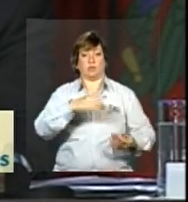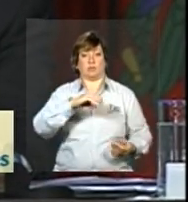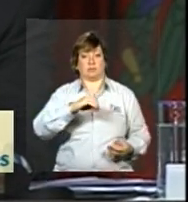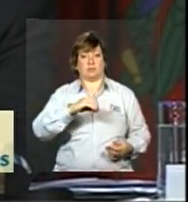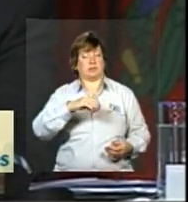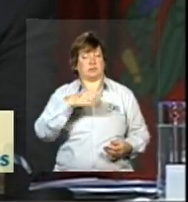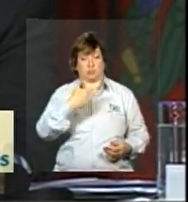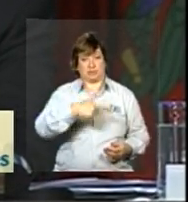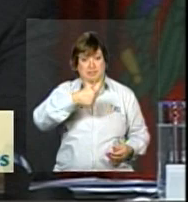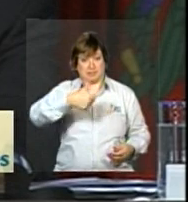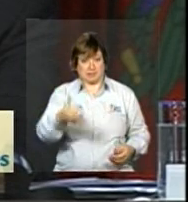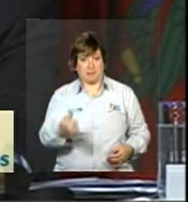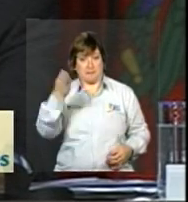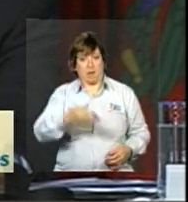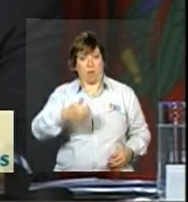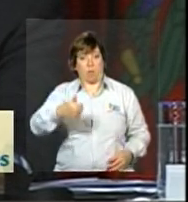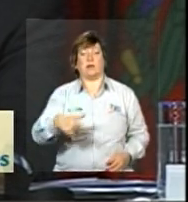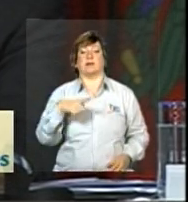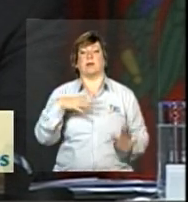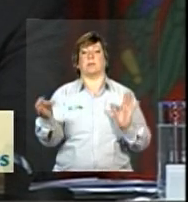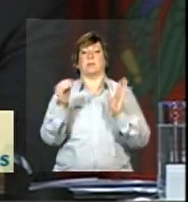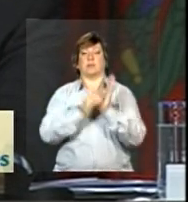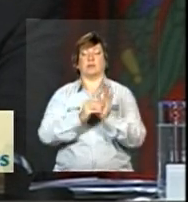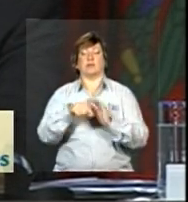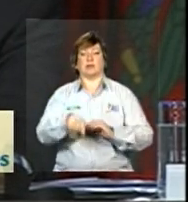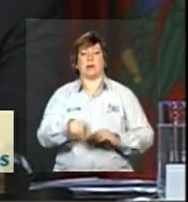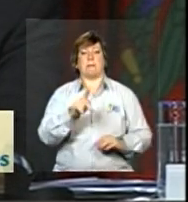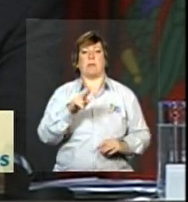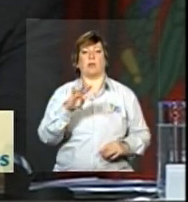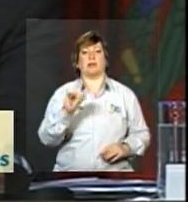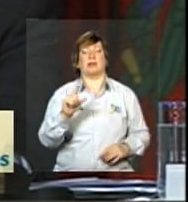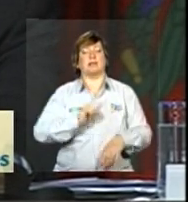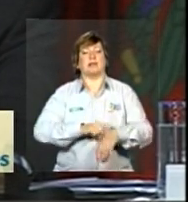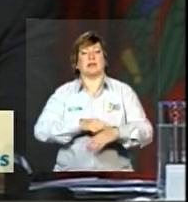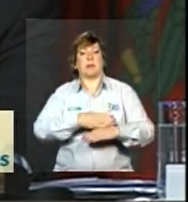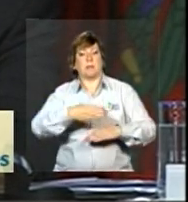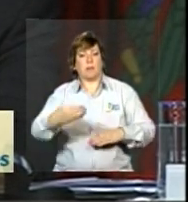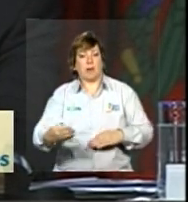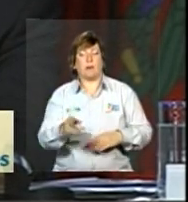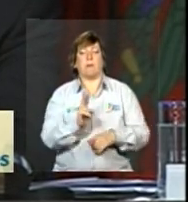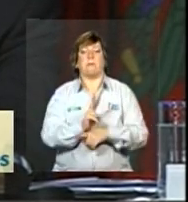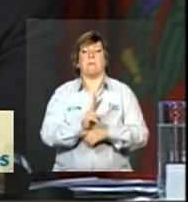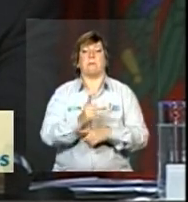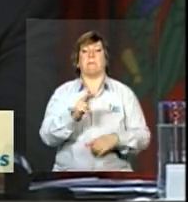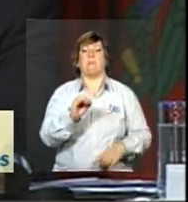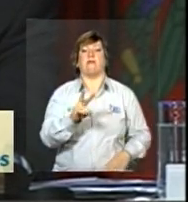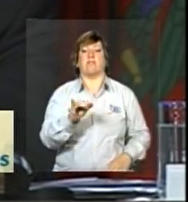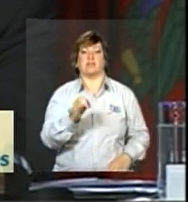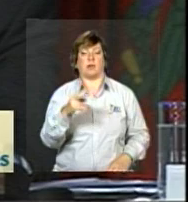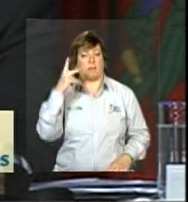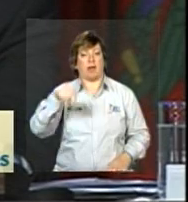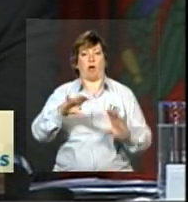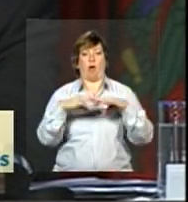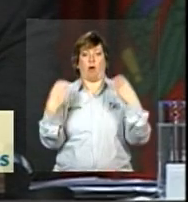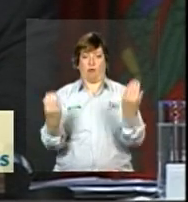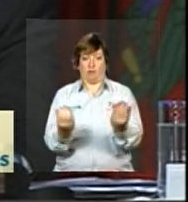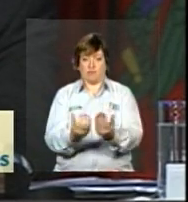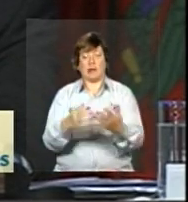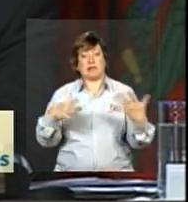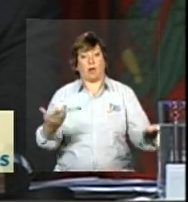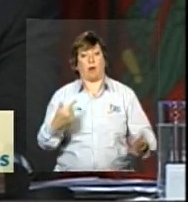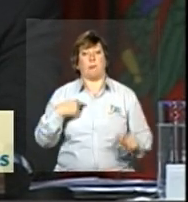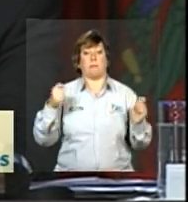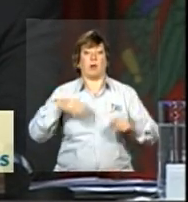A/Conferência 216/1 contém a agenda, a pauta temporária ou provisória para a conferência. Então, posso entender